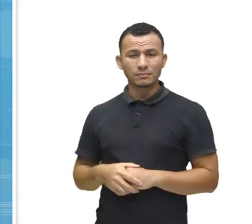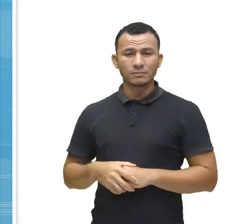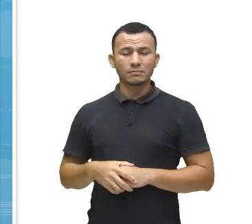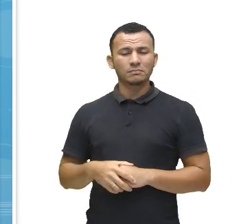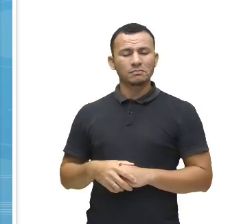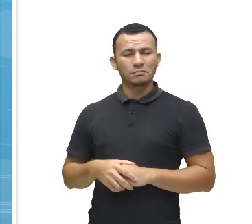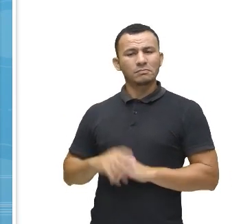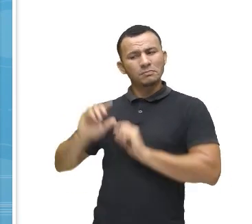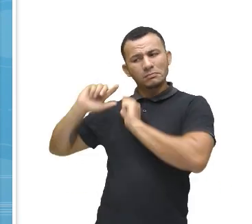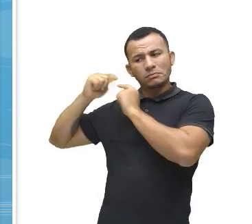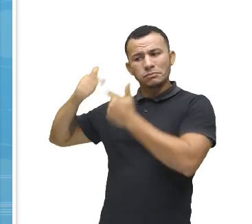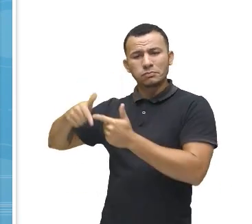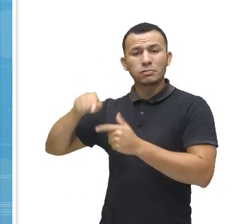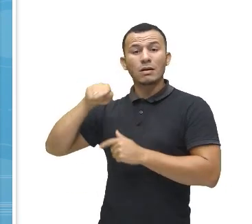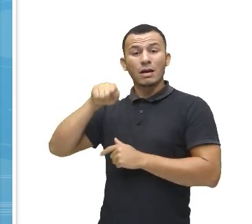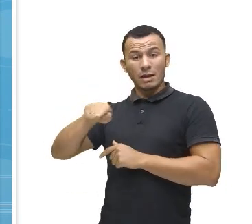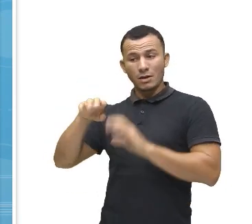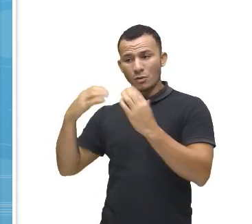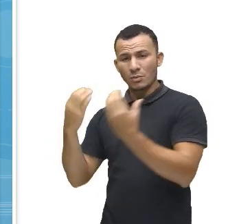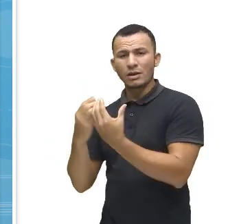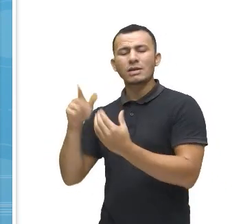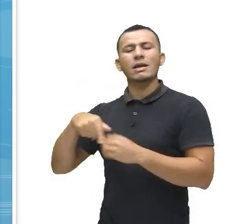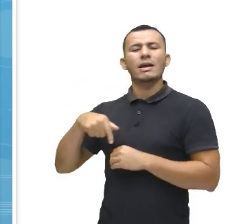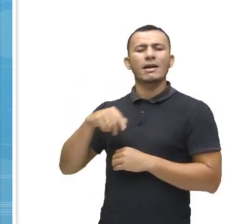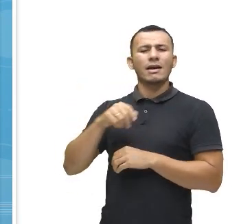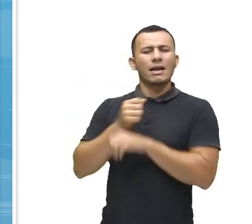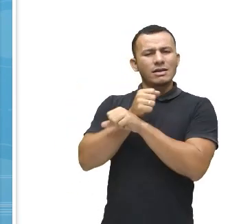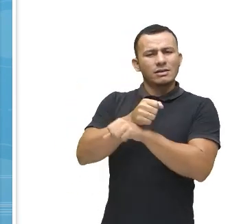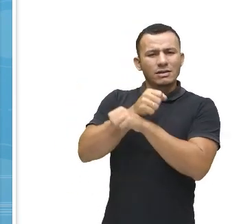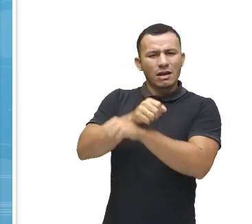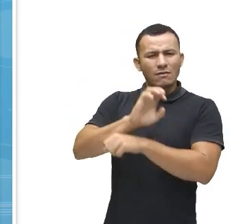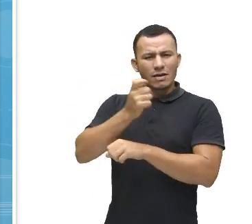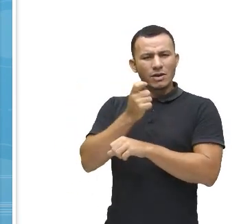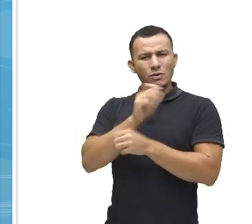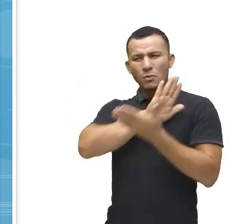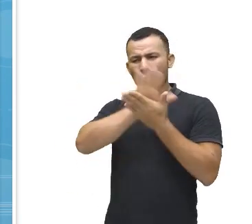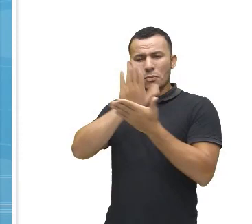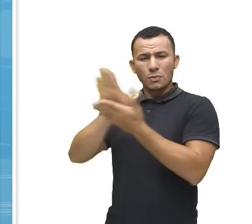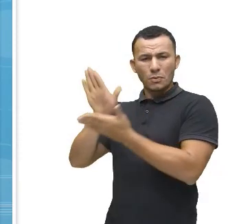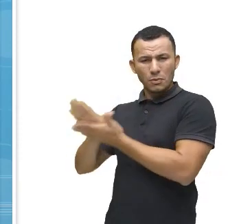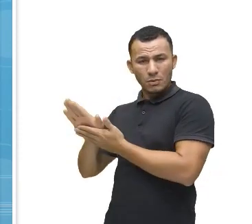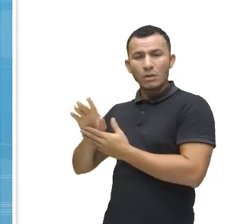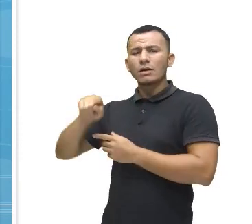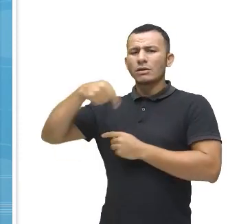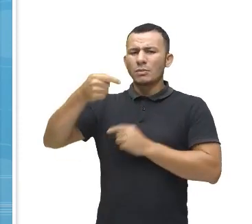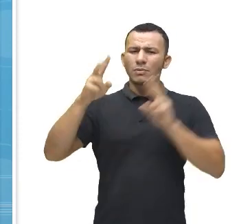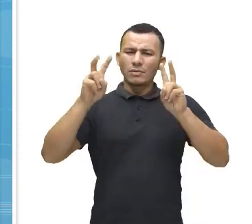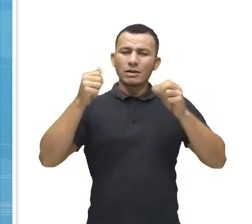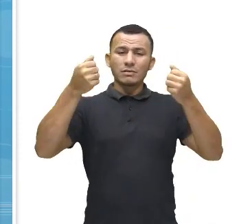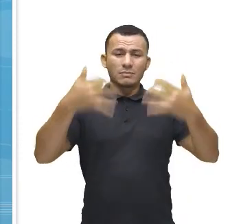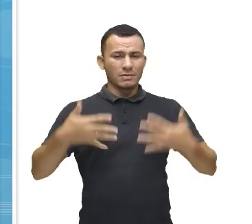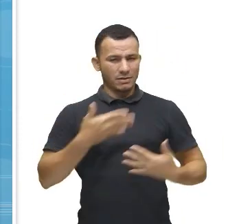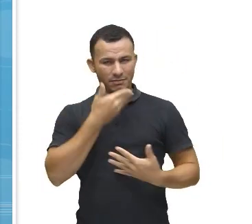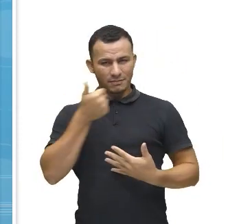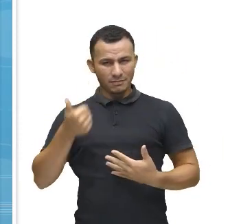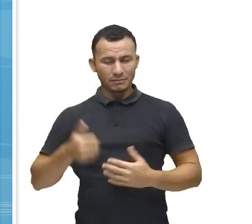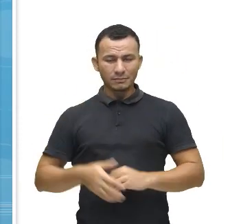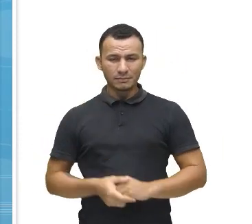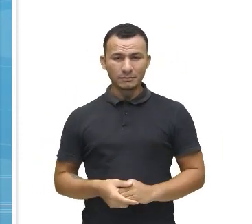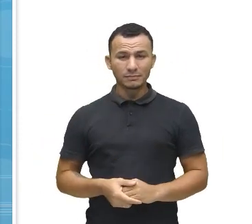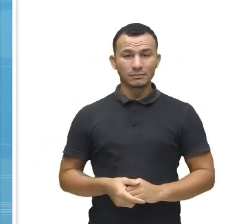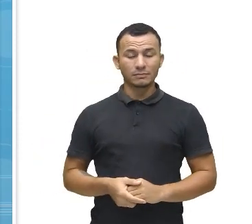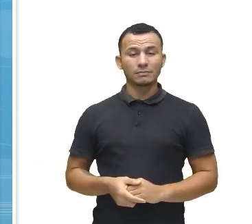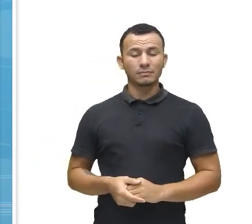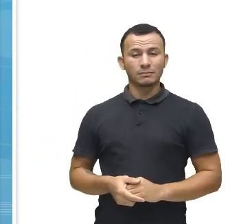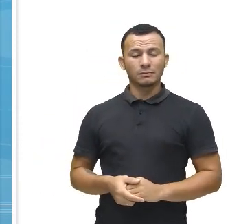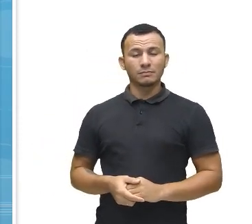escravos fugidos. Daqui a pouco a gente vai compreender um pouco mais sobre essa questão. Vamos lá. Comunidades